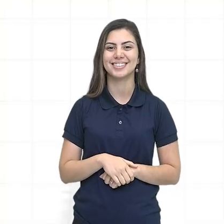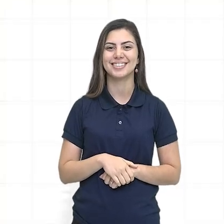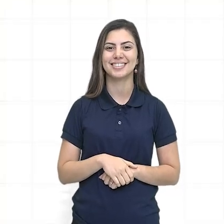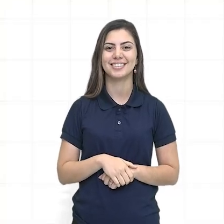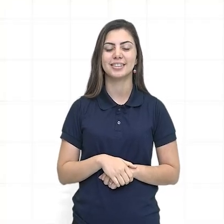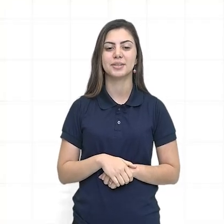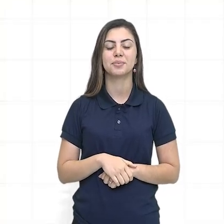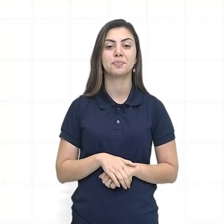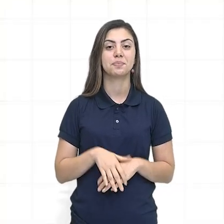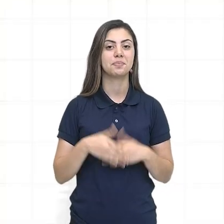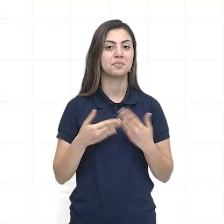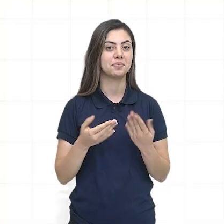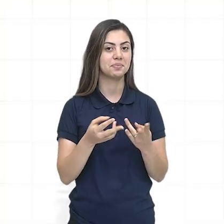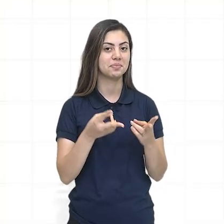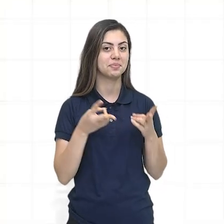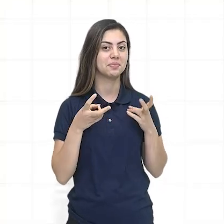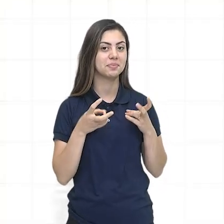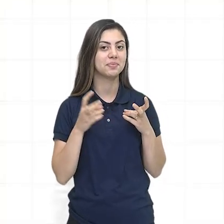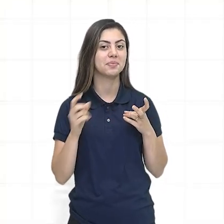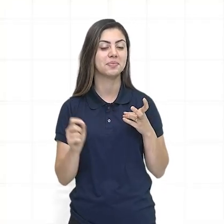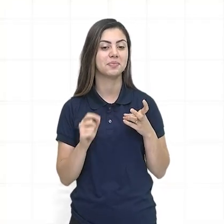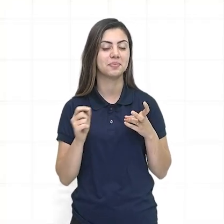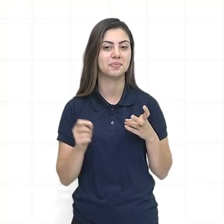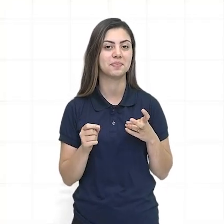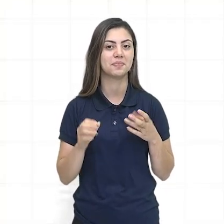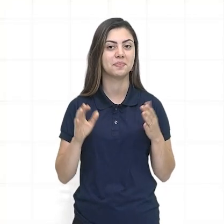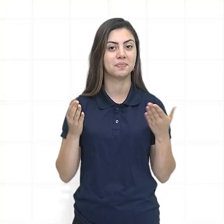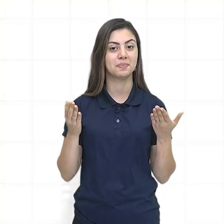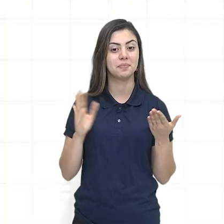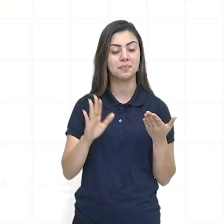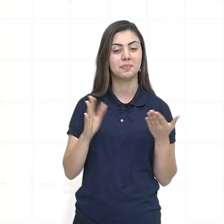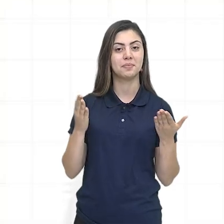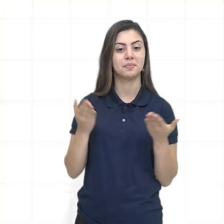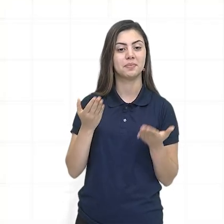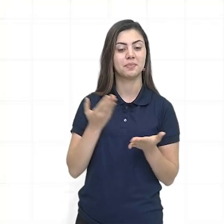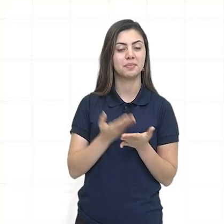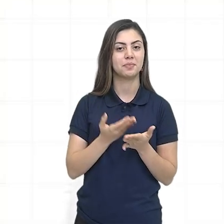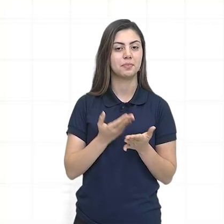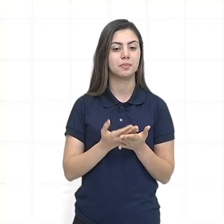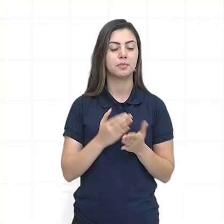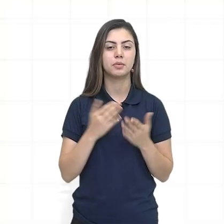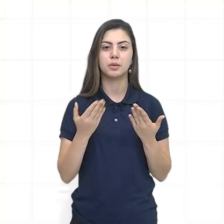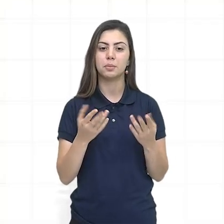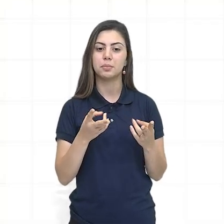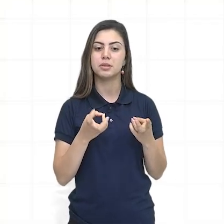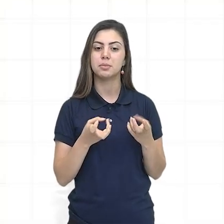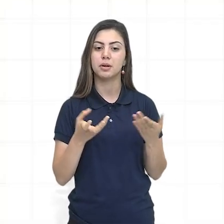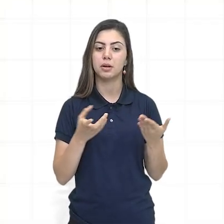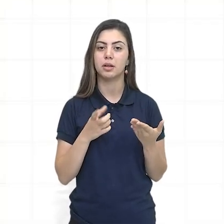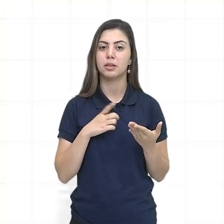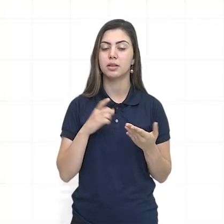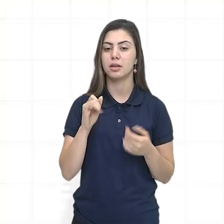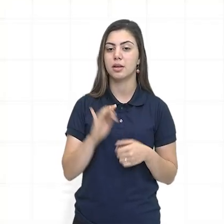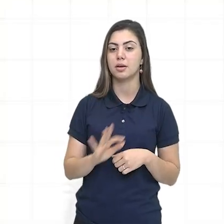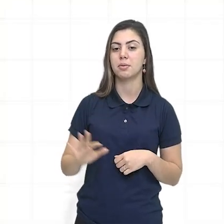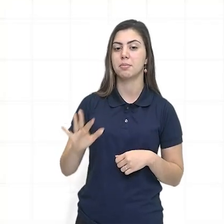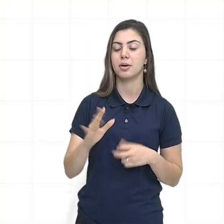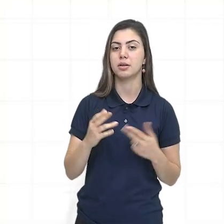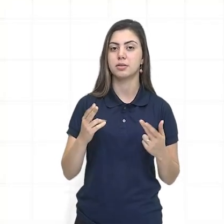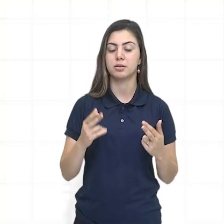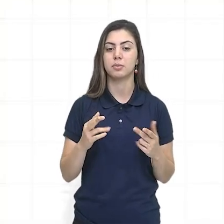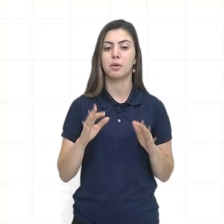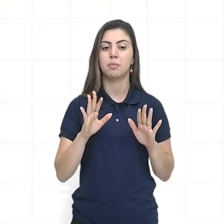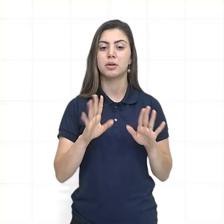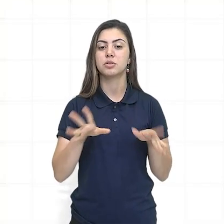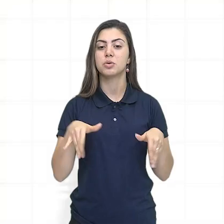povo? Então, veja bem. Agora vamos ver, ó, dada a figura, que vai ser a mesma figura, olha aí,